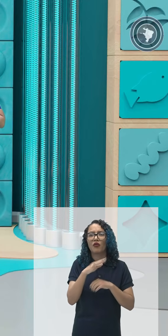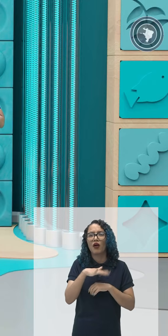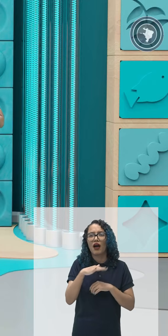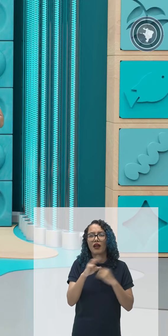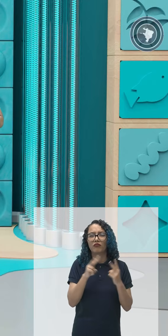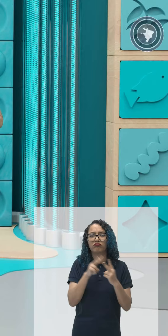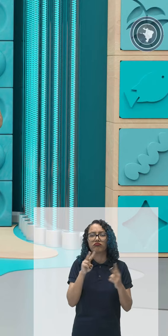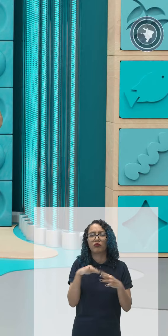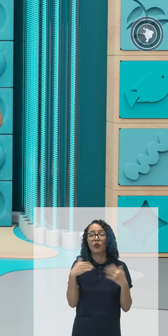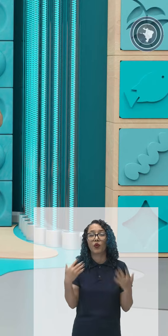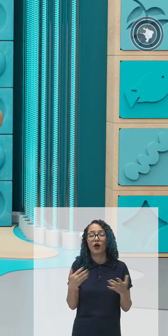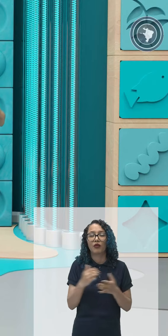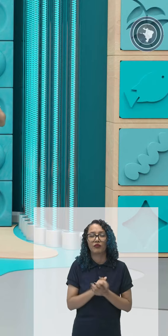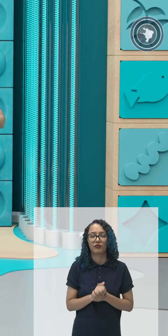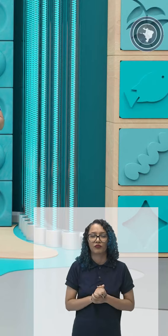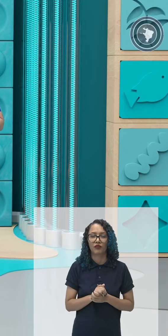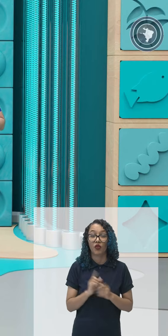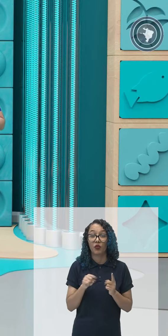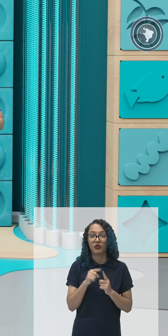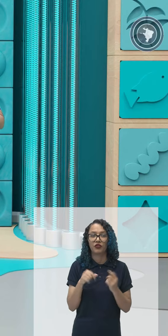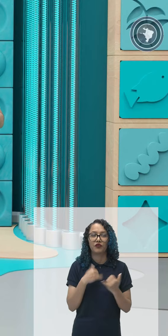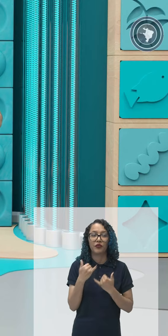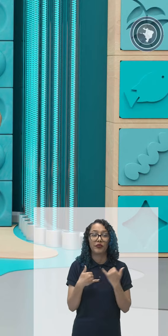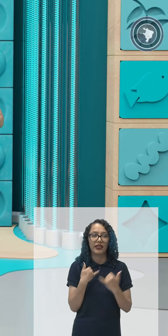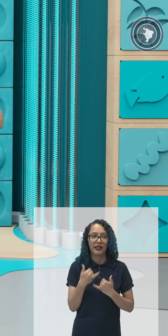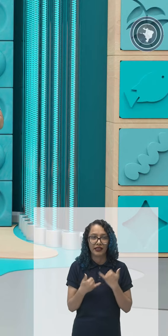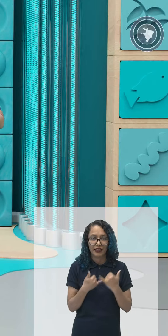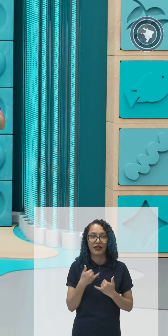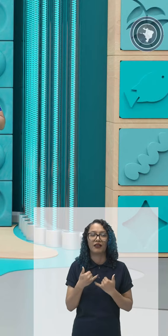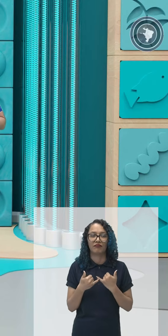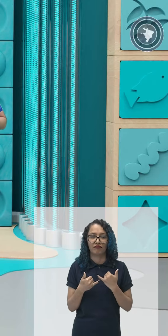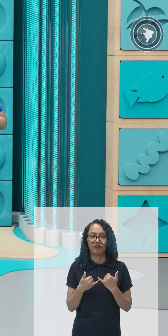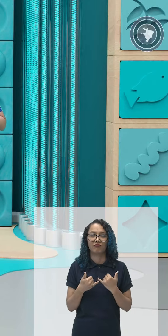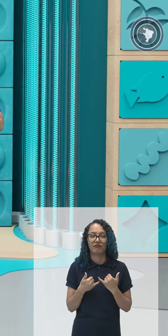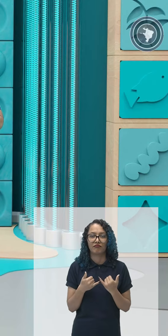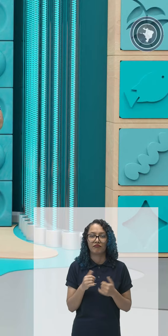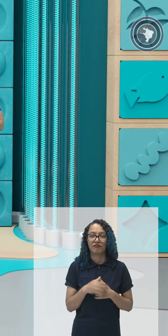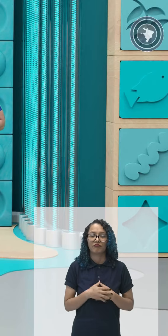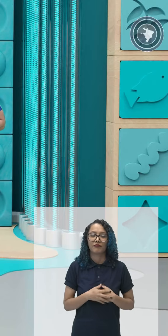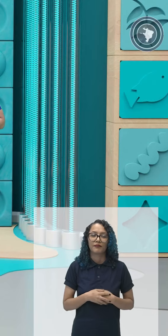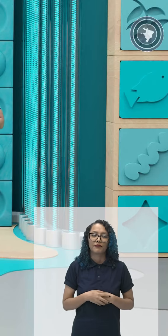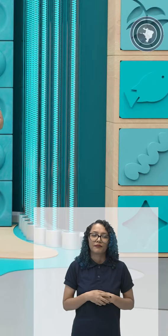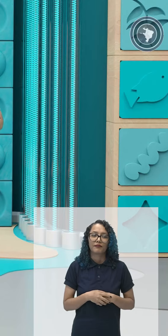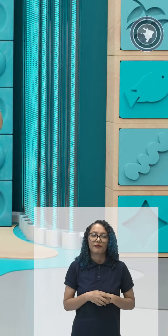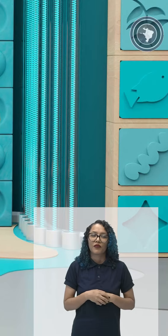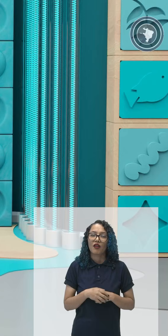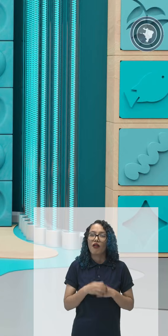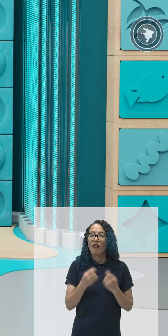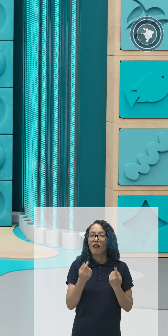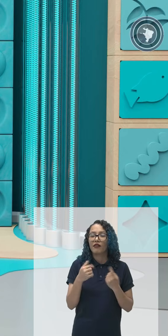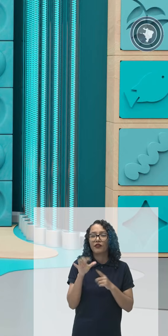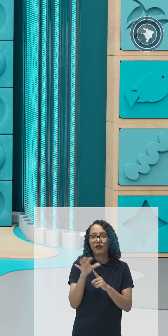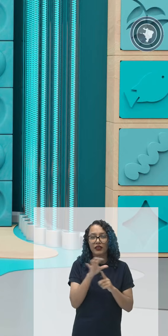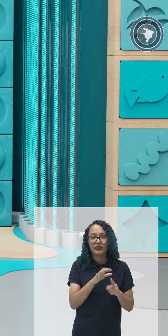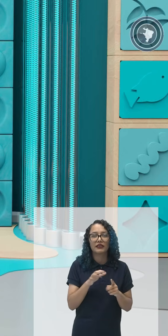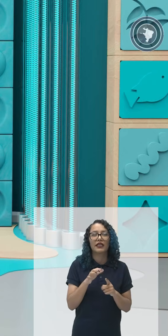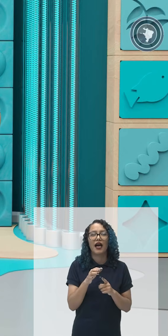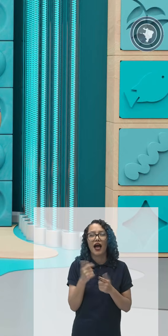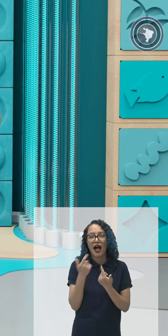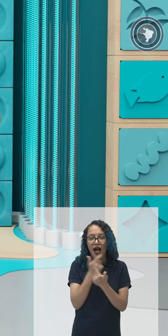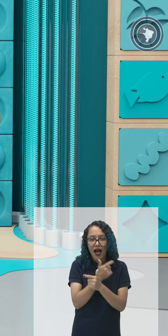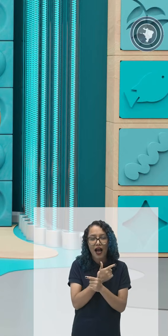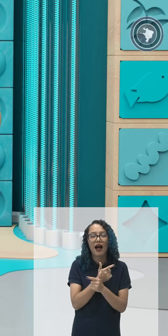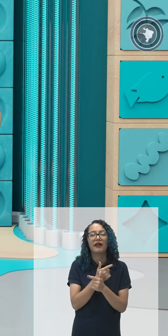Perceba que ele tem a finalidade de fazer uma brincadeira, gerar um humor, entreter. Então, nesse contexto,